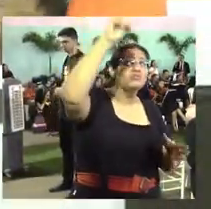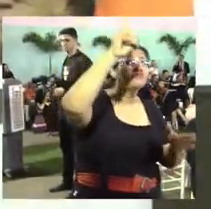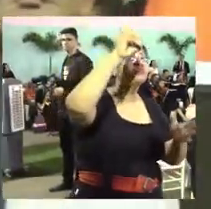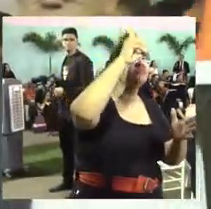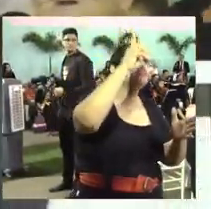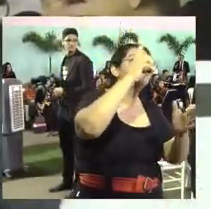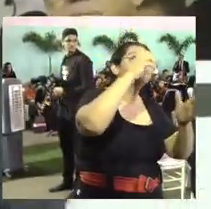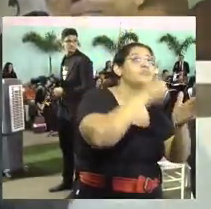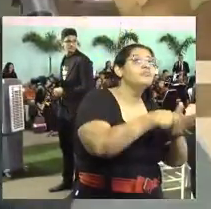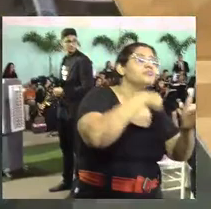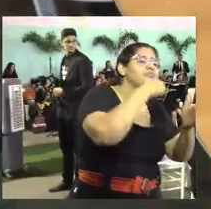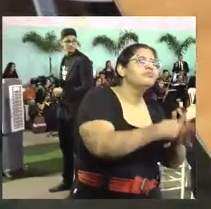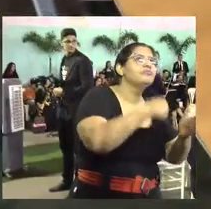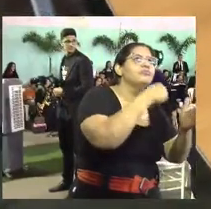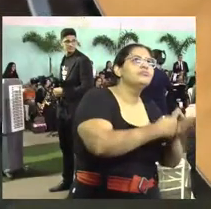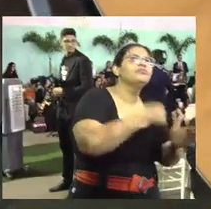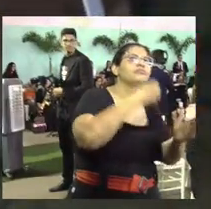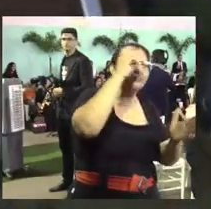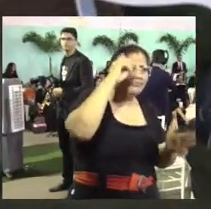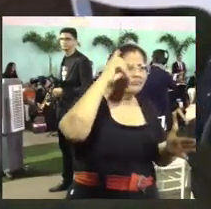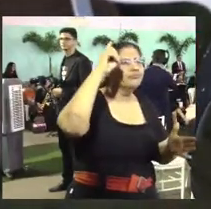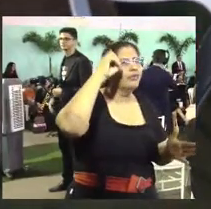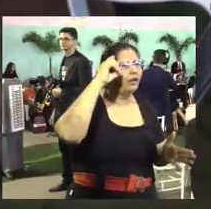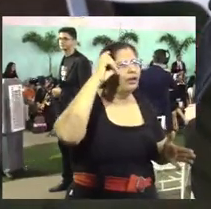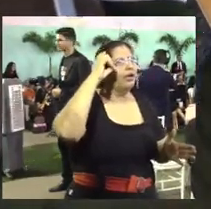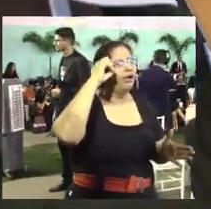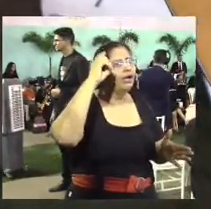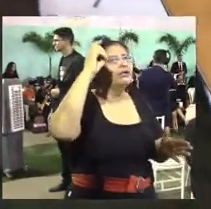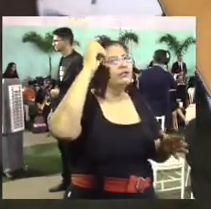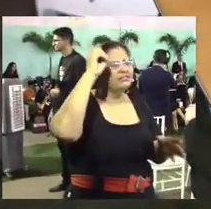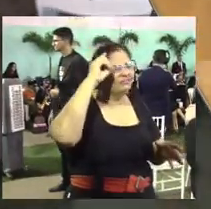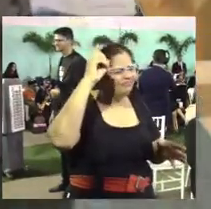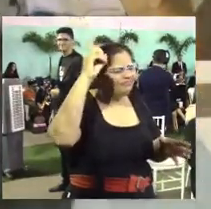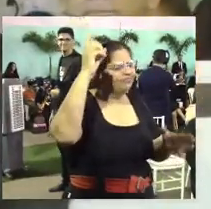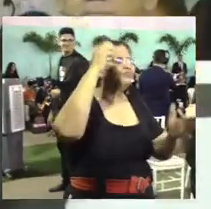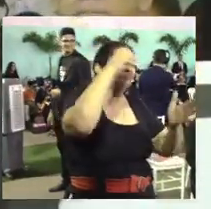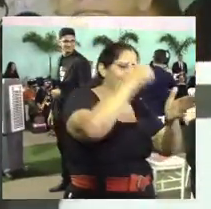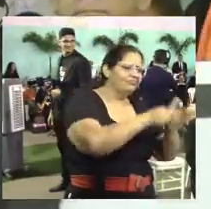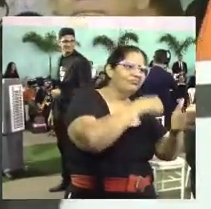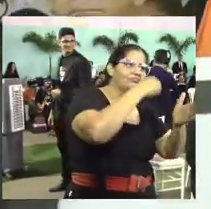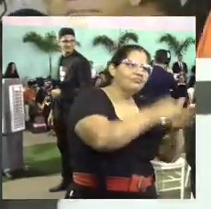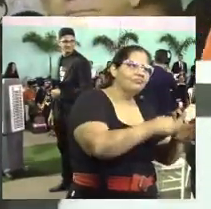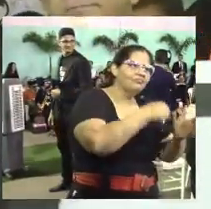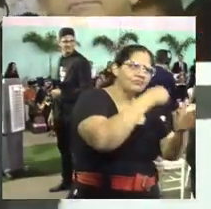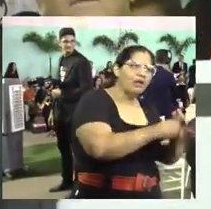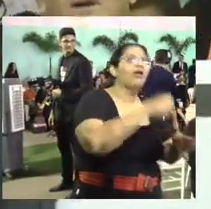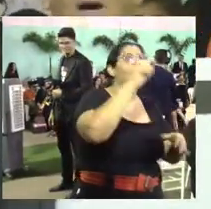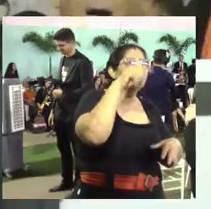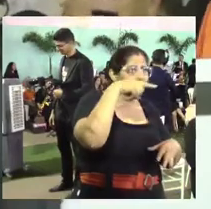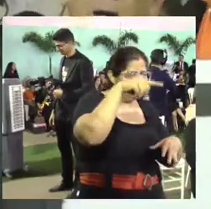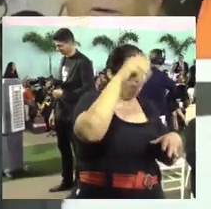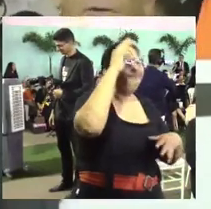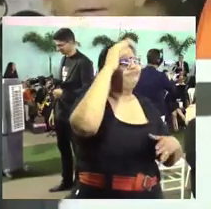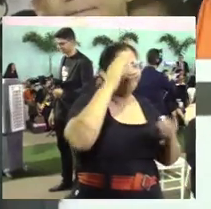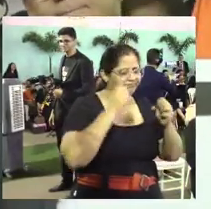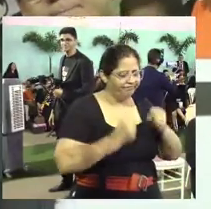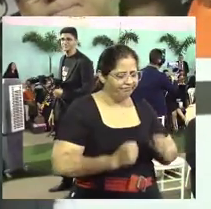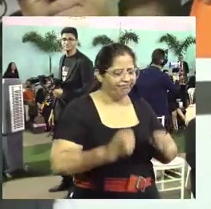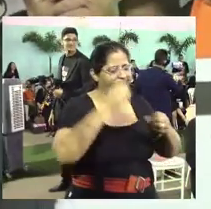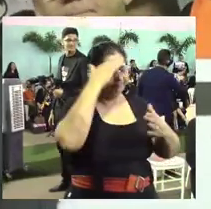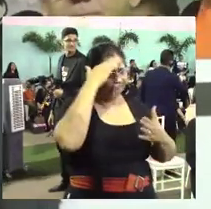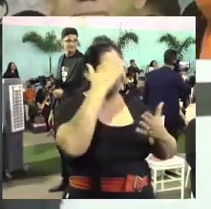voltar mas fique sabendo que durante esses dias você pode confiar